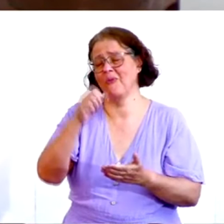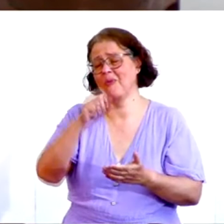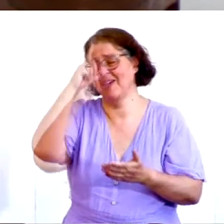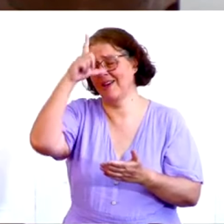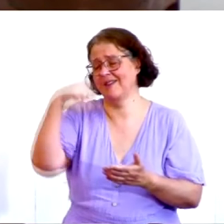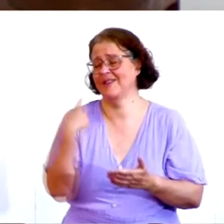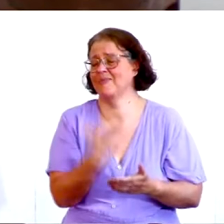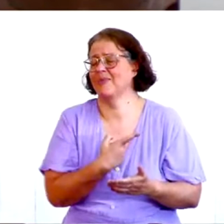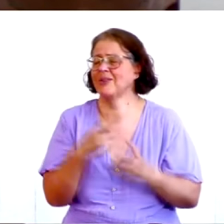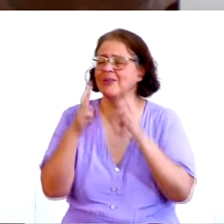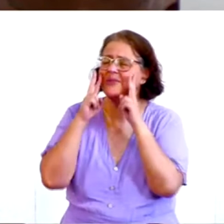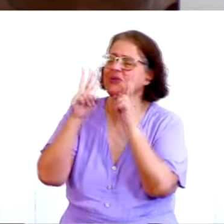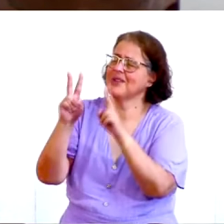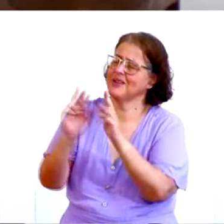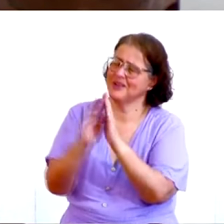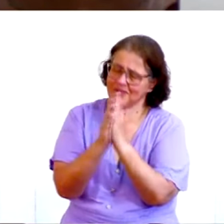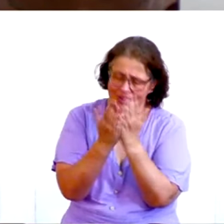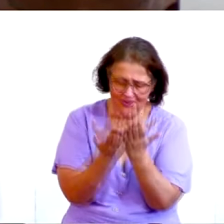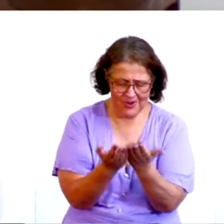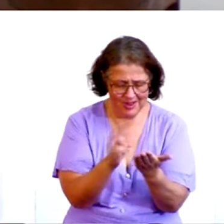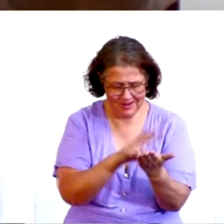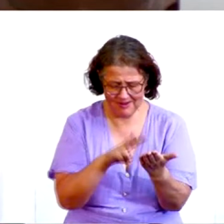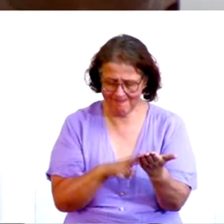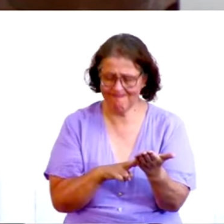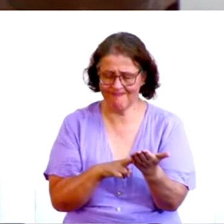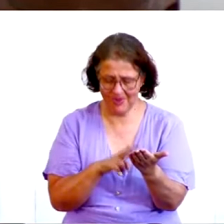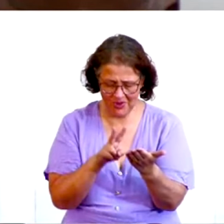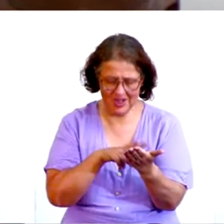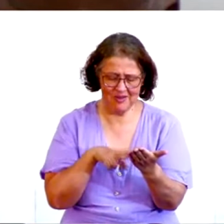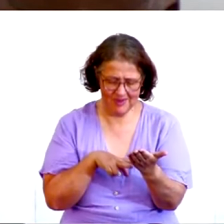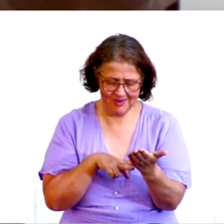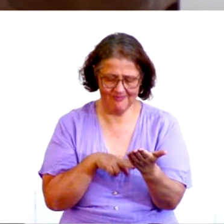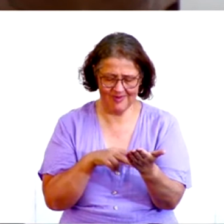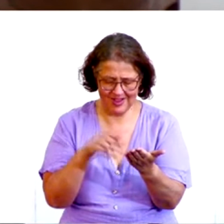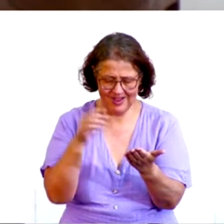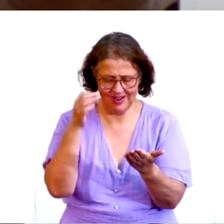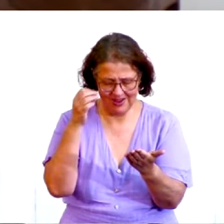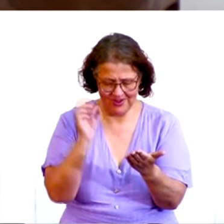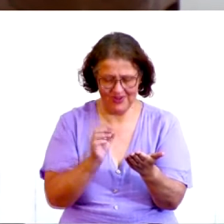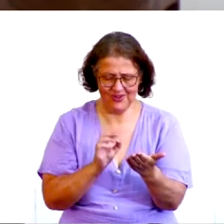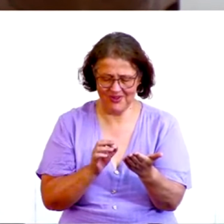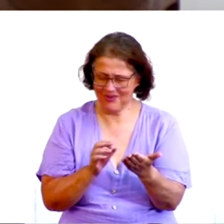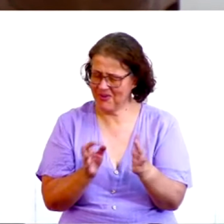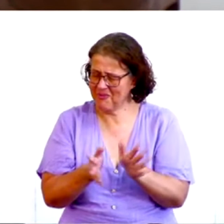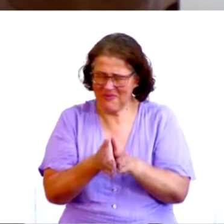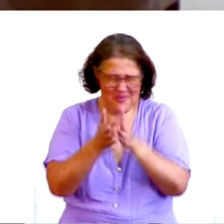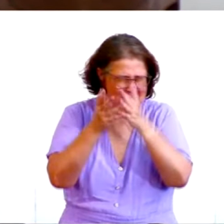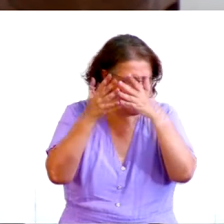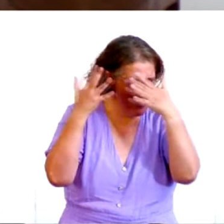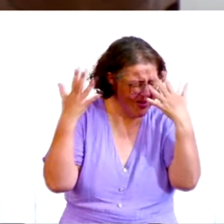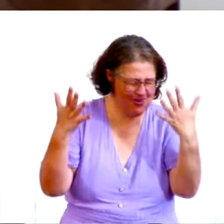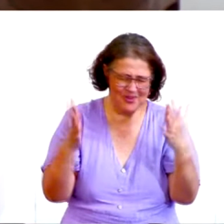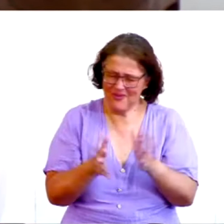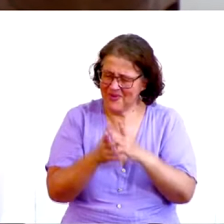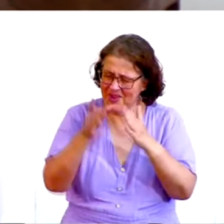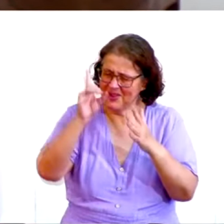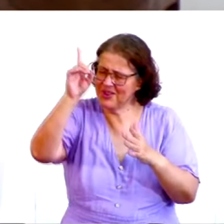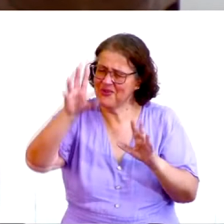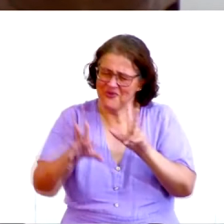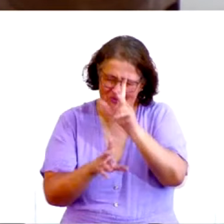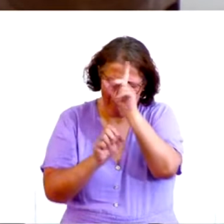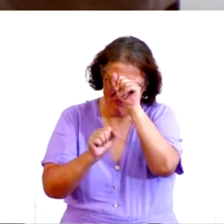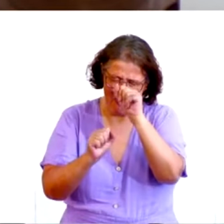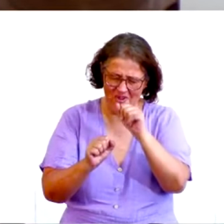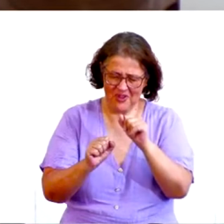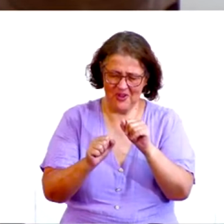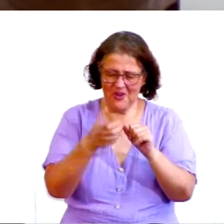como esta diz Isaías e dizer sim é o meu rei maravilhoso Deus forte